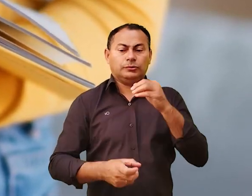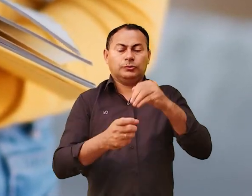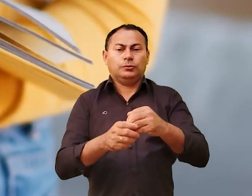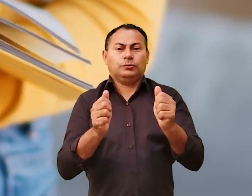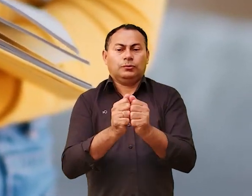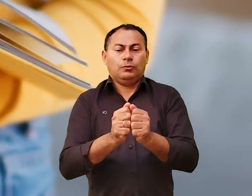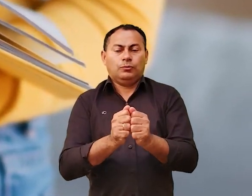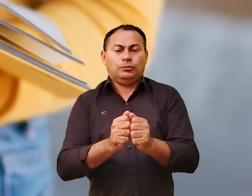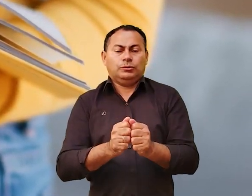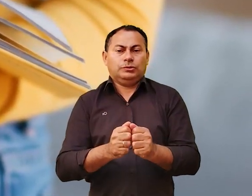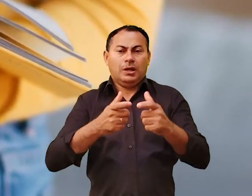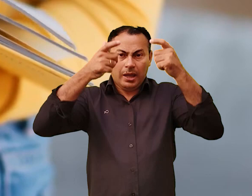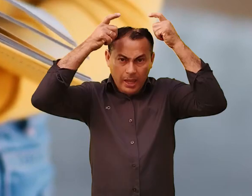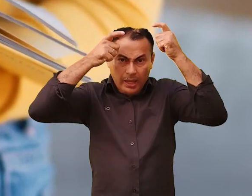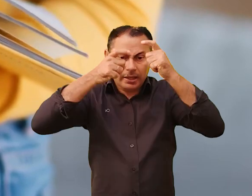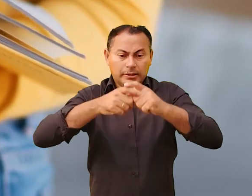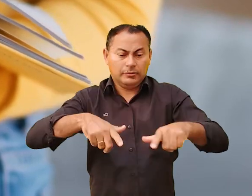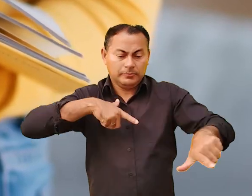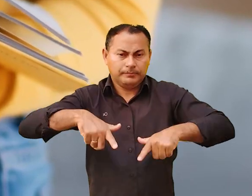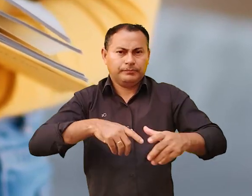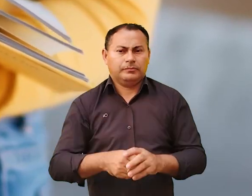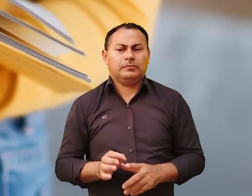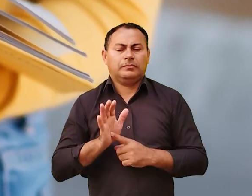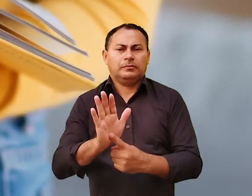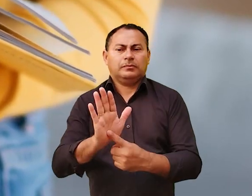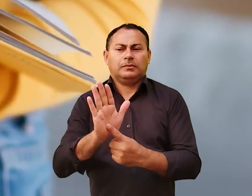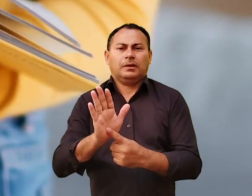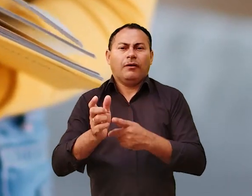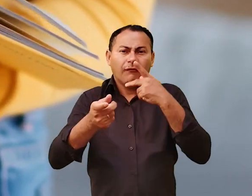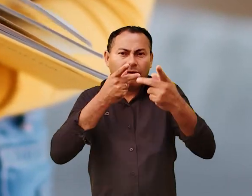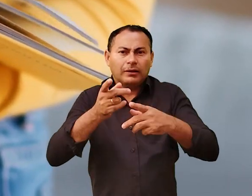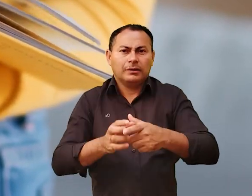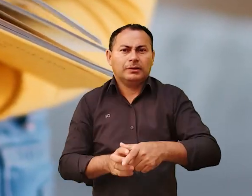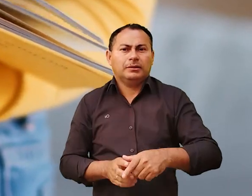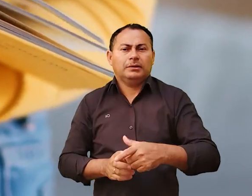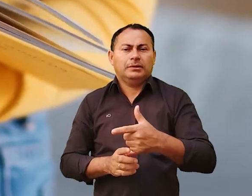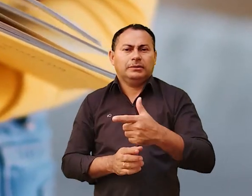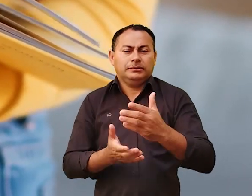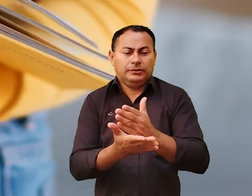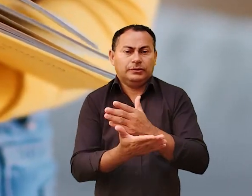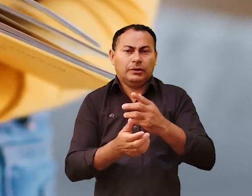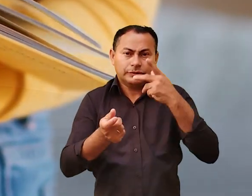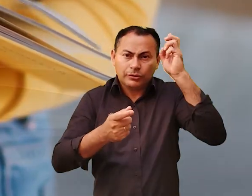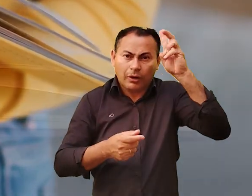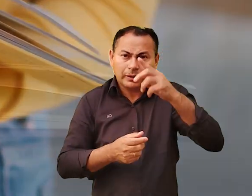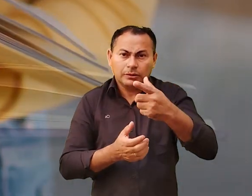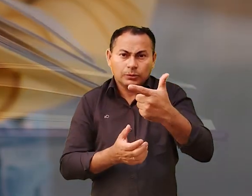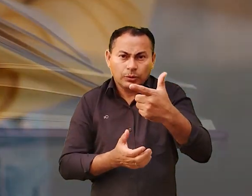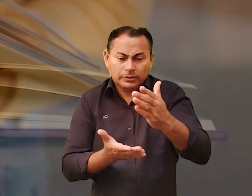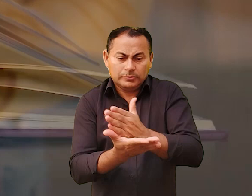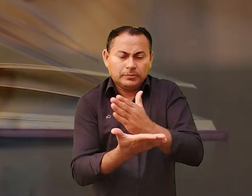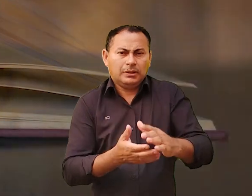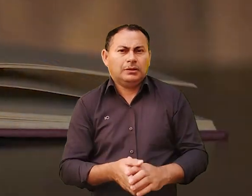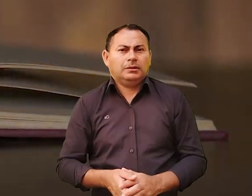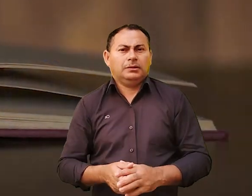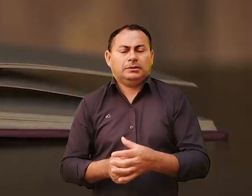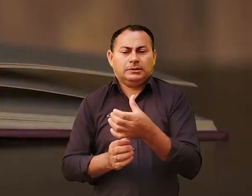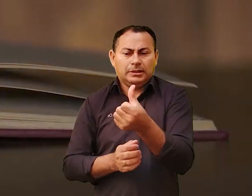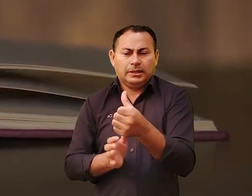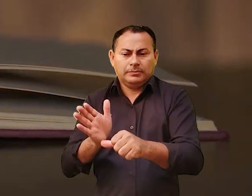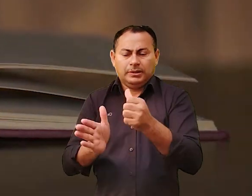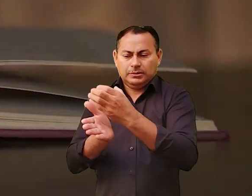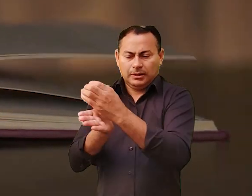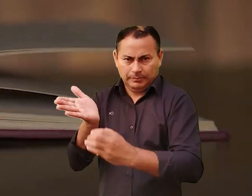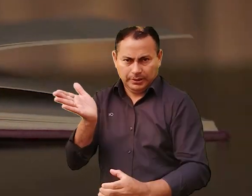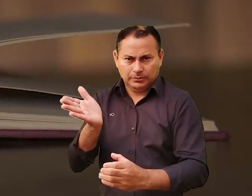grande ministério. Esta peça também tem um enredo que divide-se em 2 partes. A primeira parte é formada pelos 6